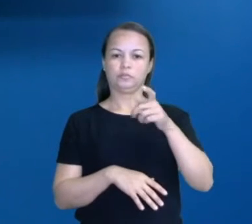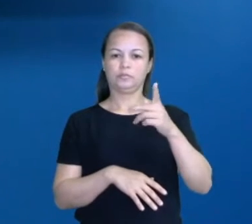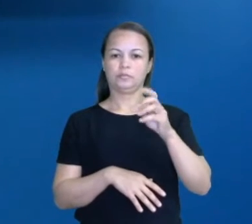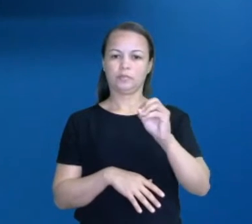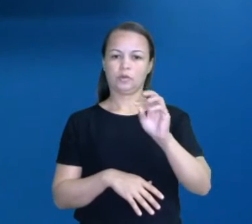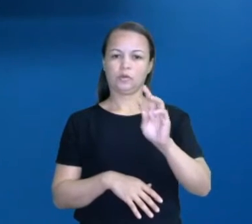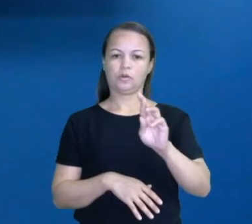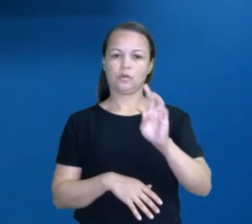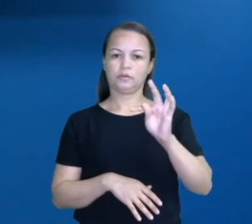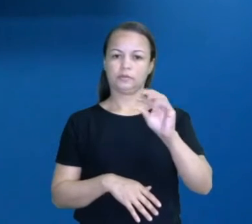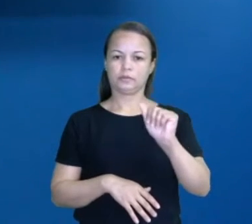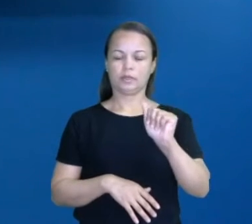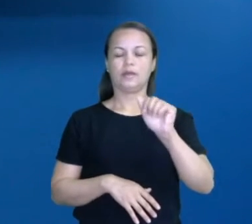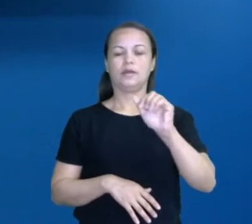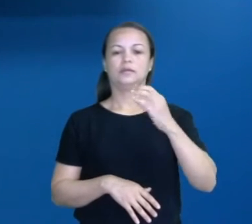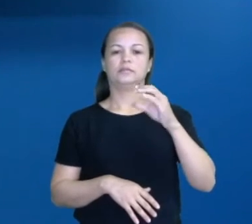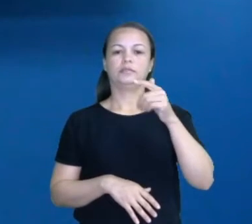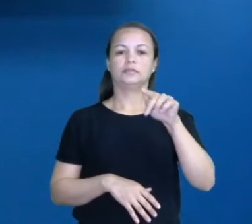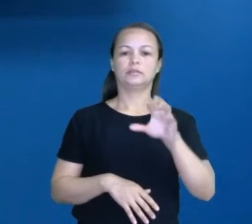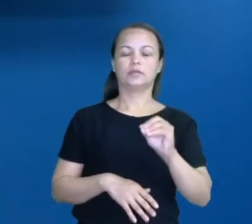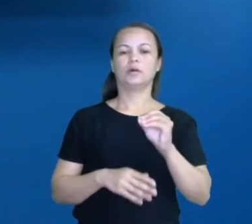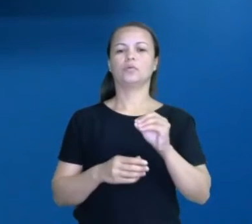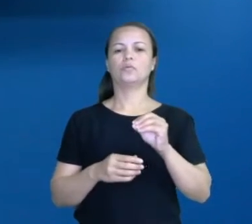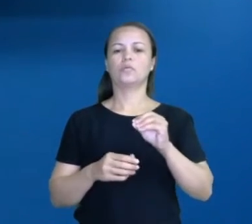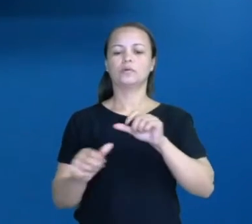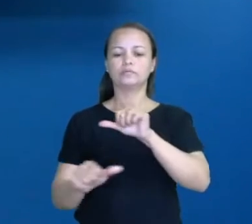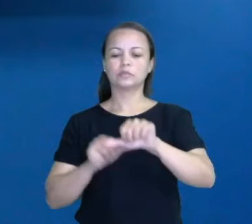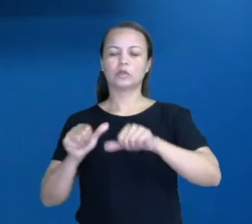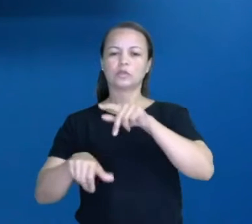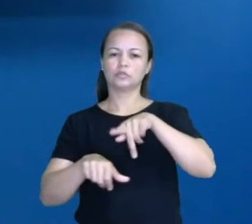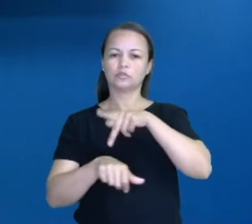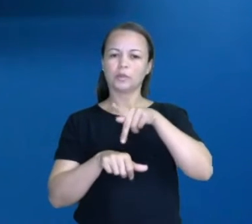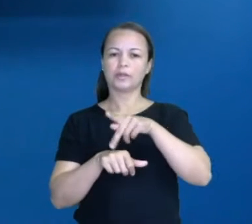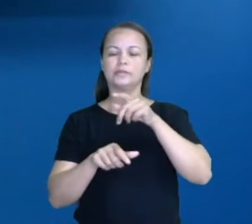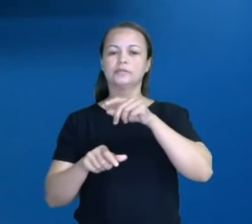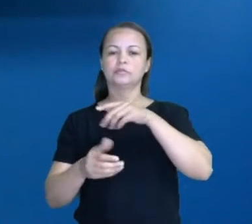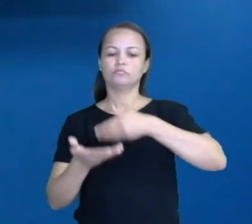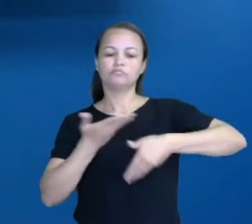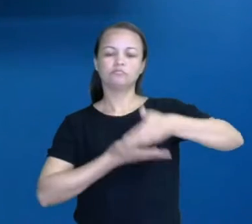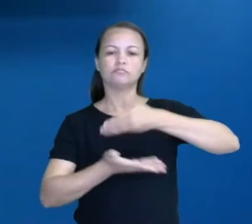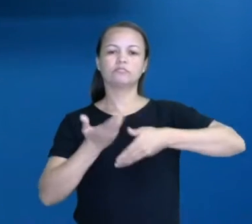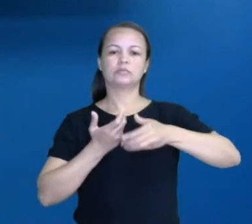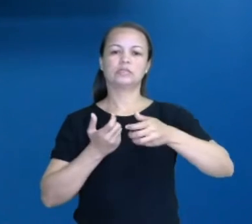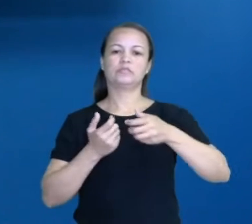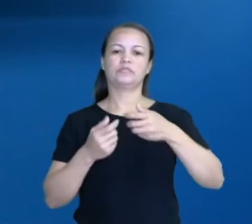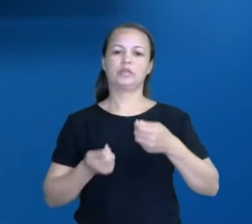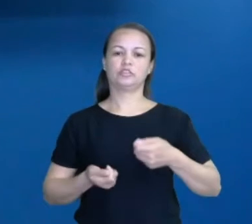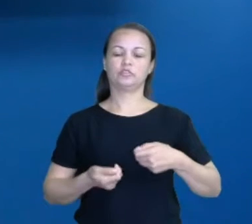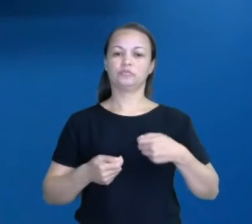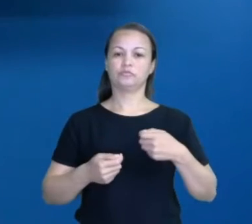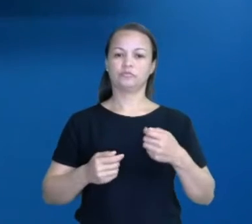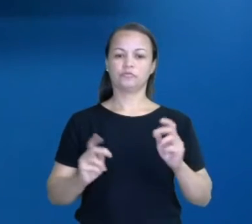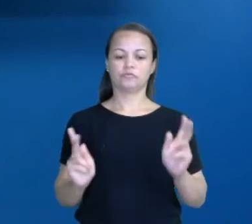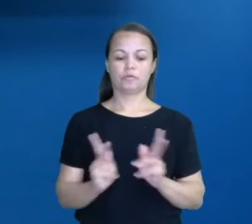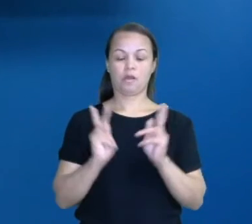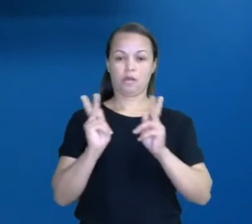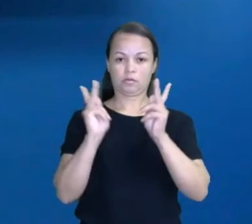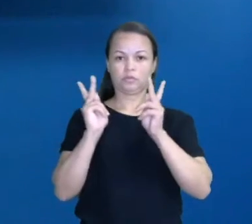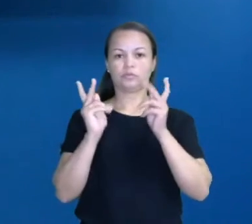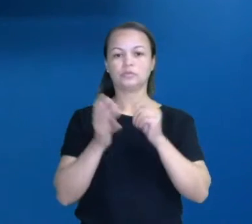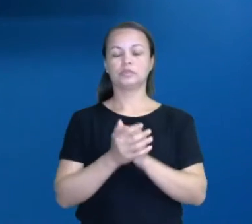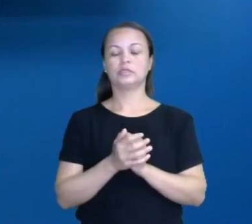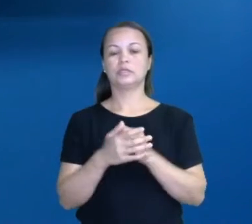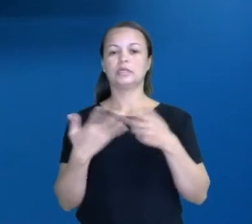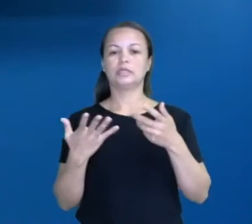países, ela rende cada vez mais valores e isso